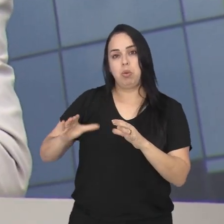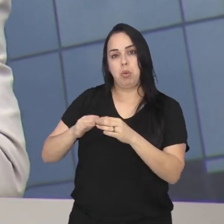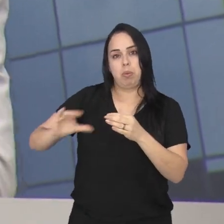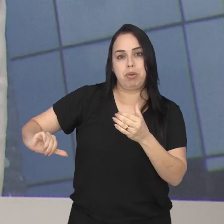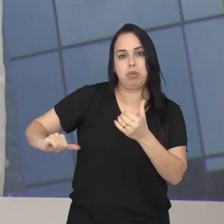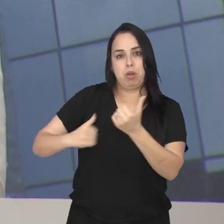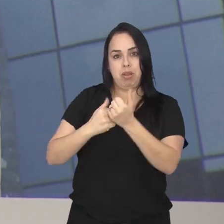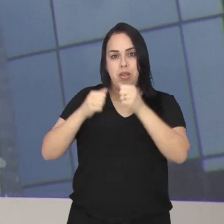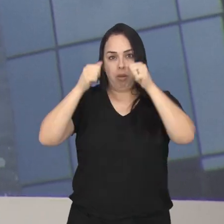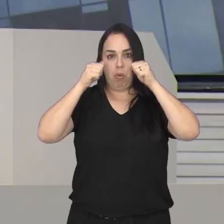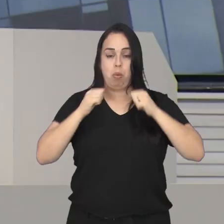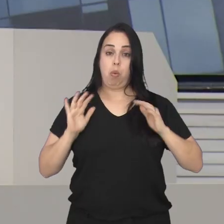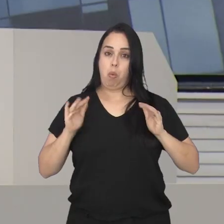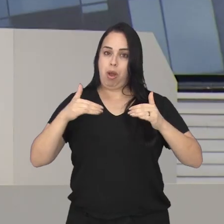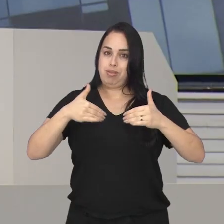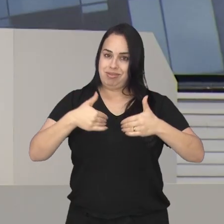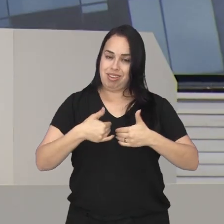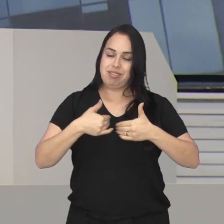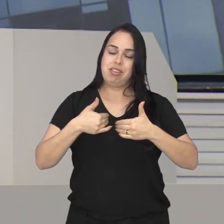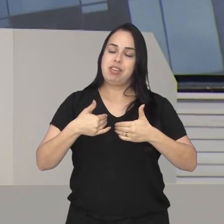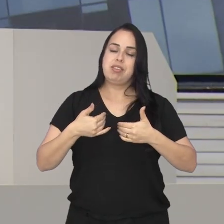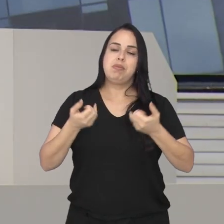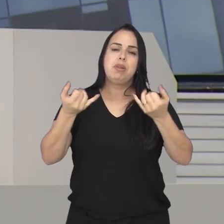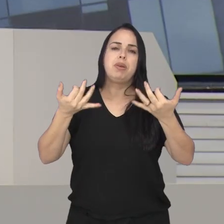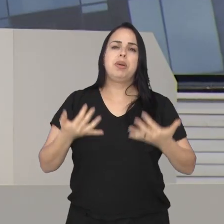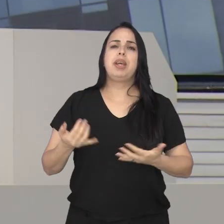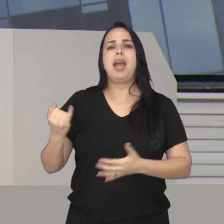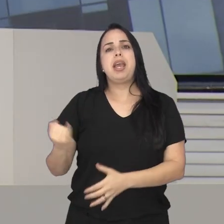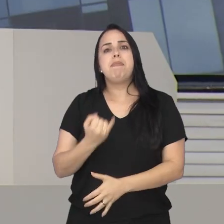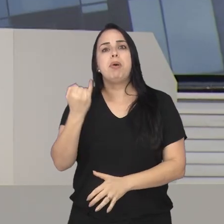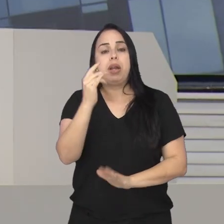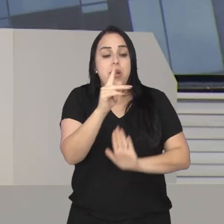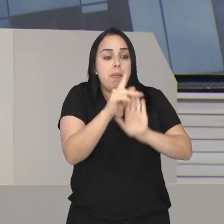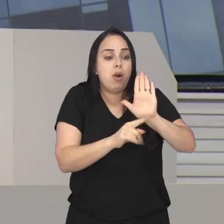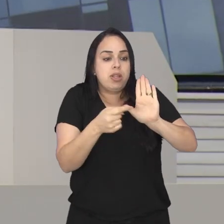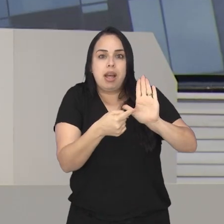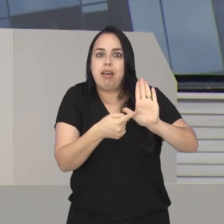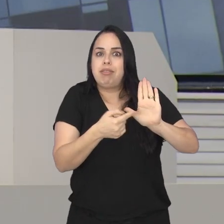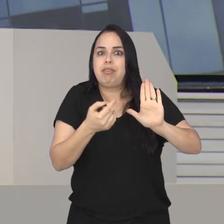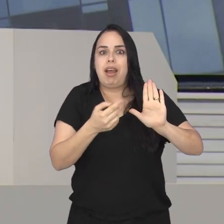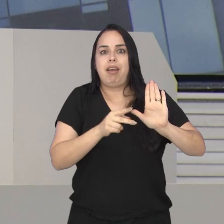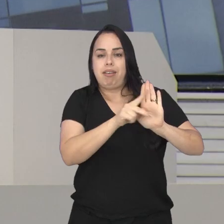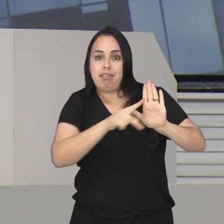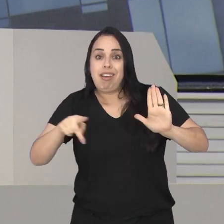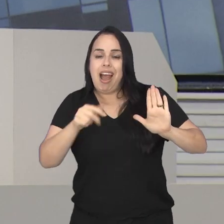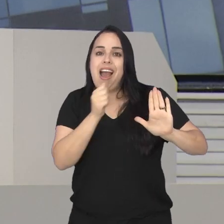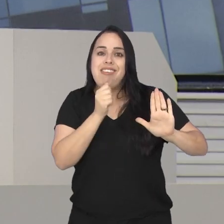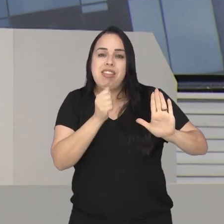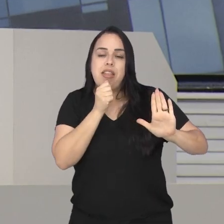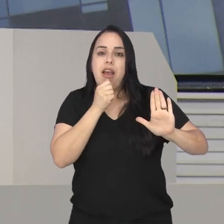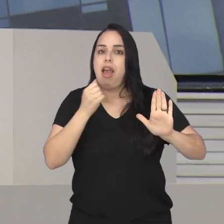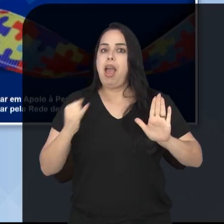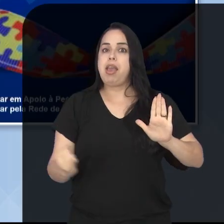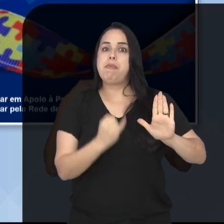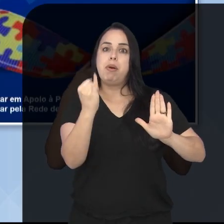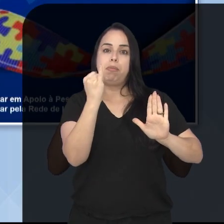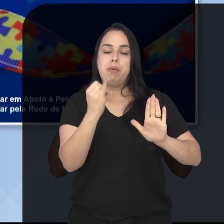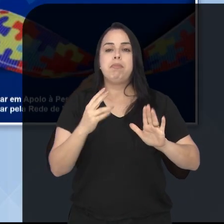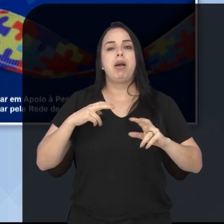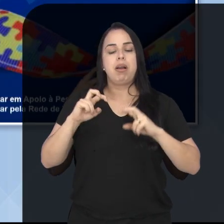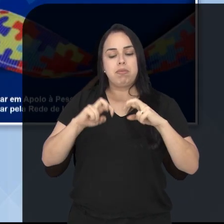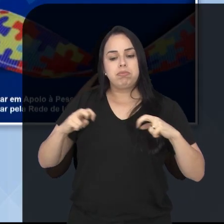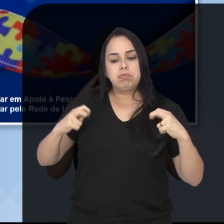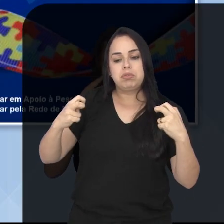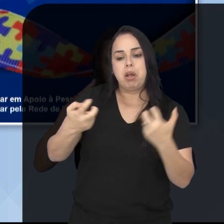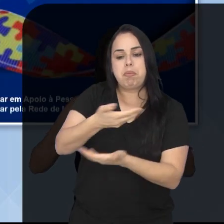parlamentar voltada para o autismo destacou a importância da aprovação de um projeto Entre alimentação na câmara para criar